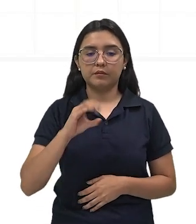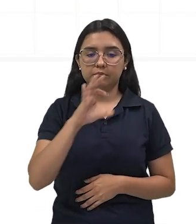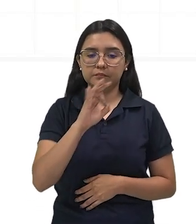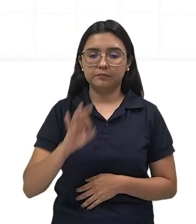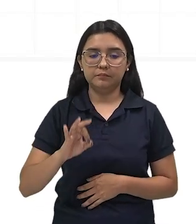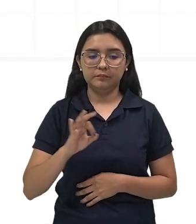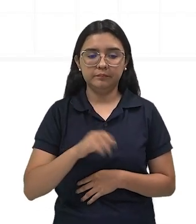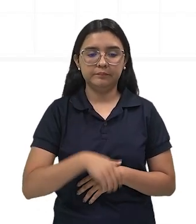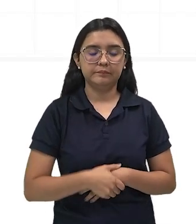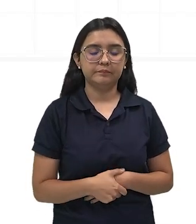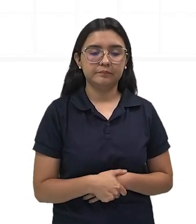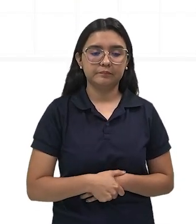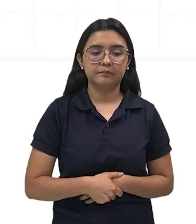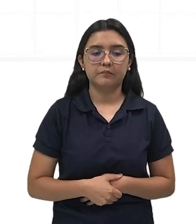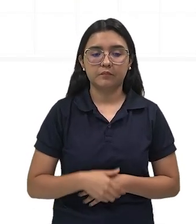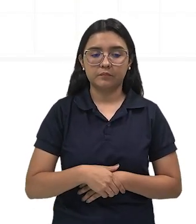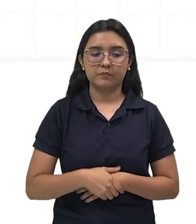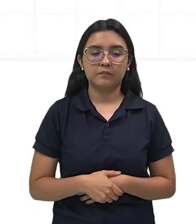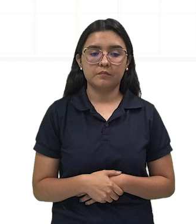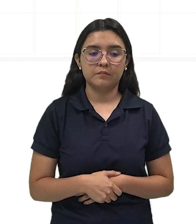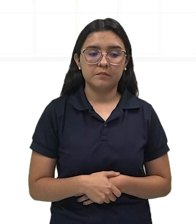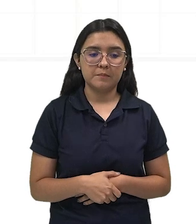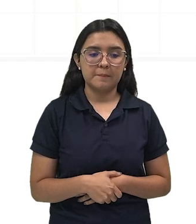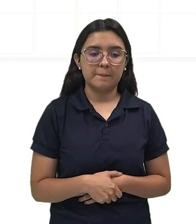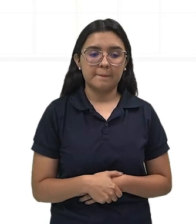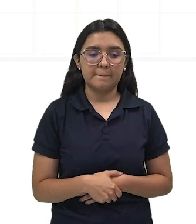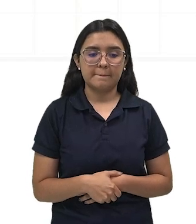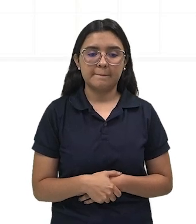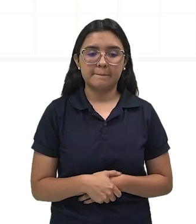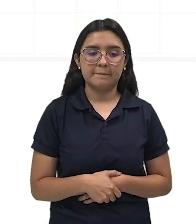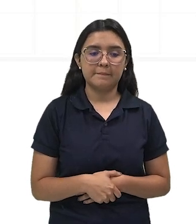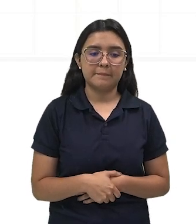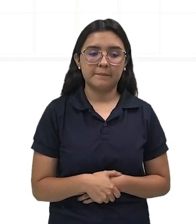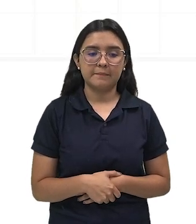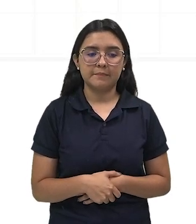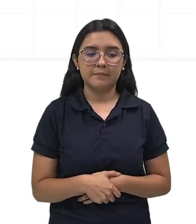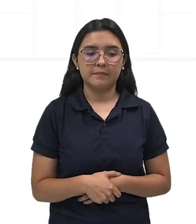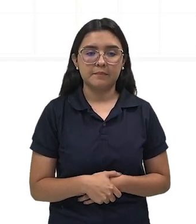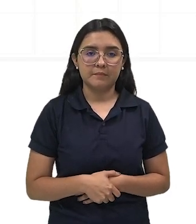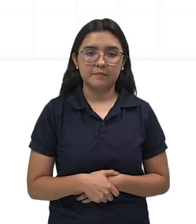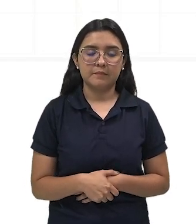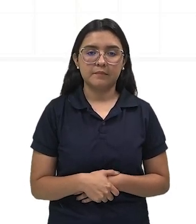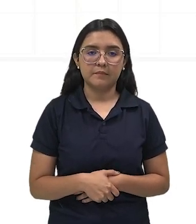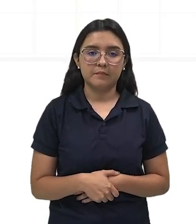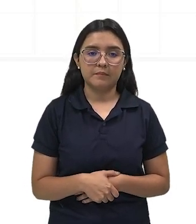40%, então, homens e 60% mulheres.